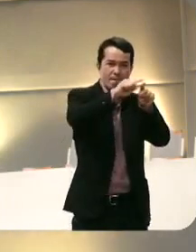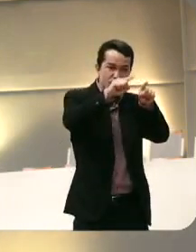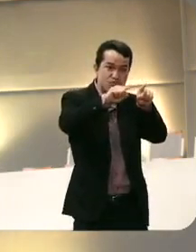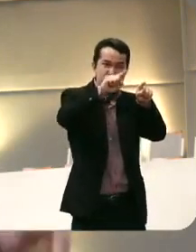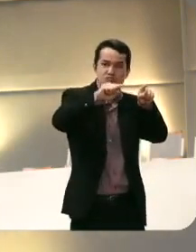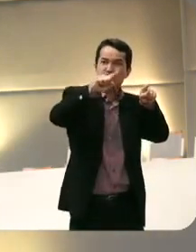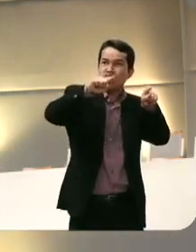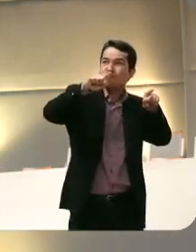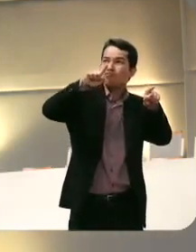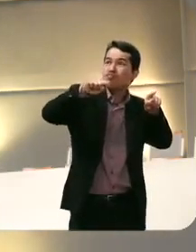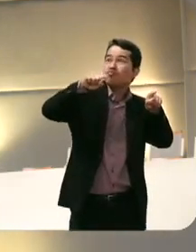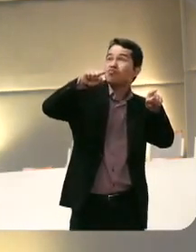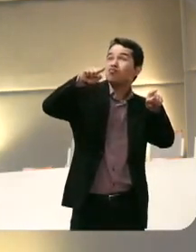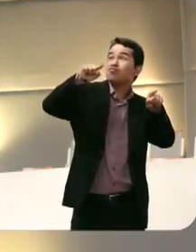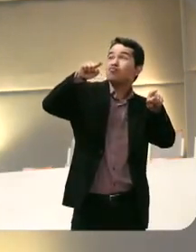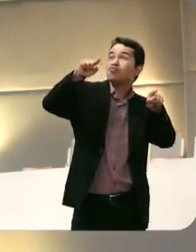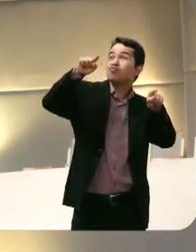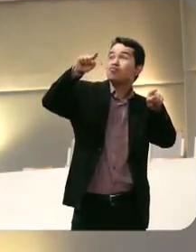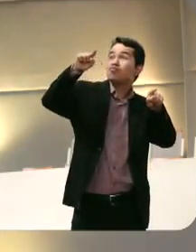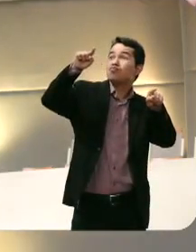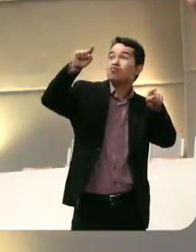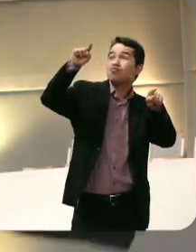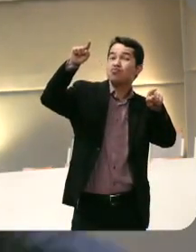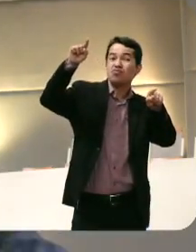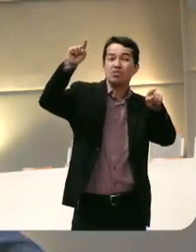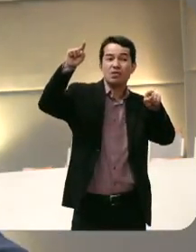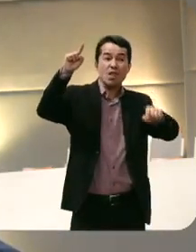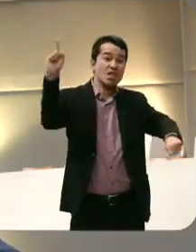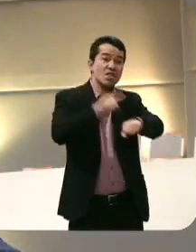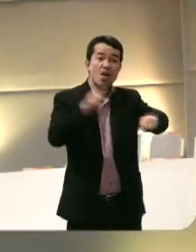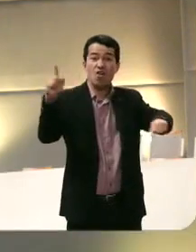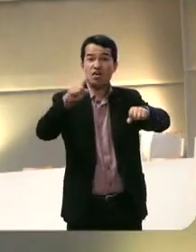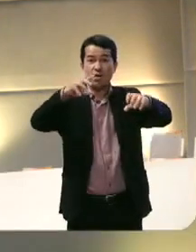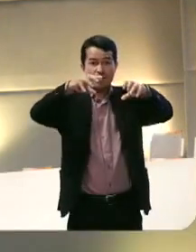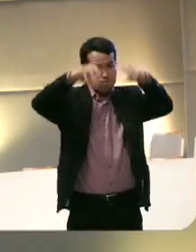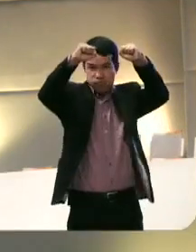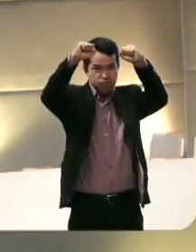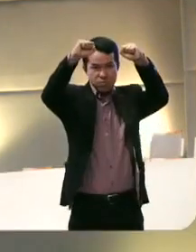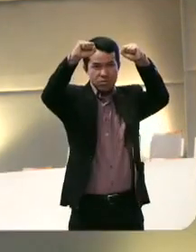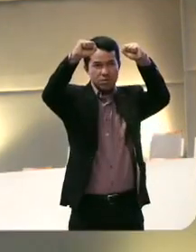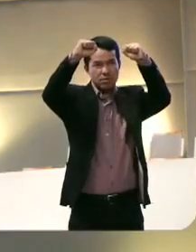subindo, sabe o que aconteceu? Acabou a luz.